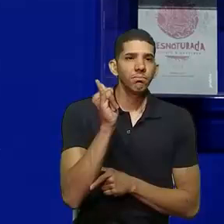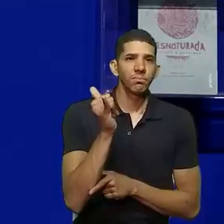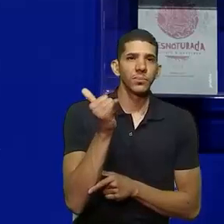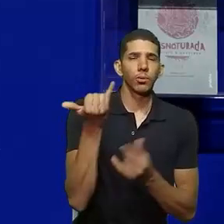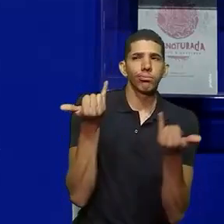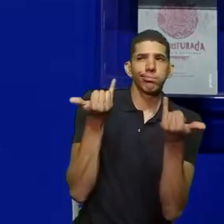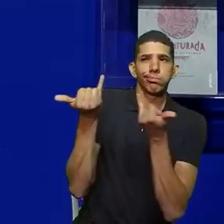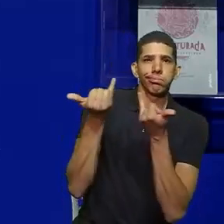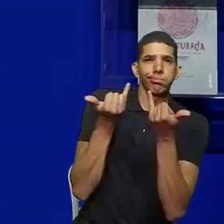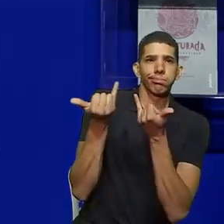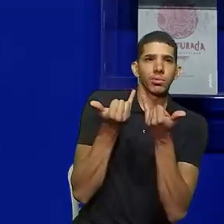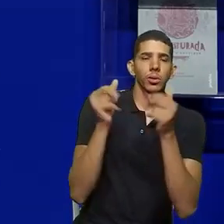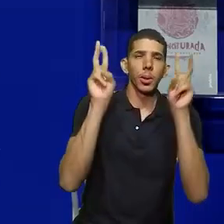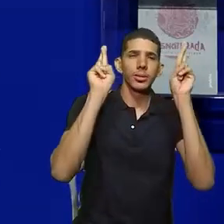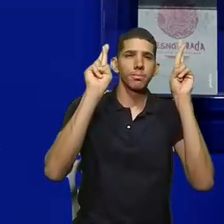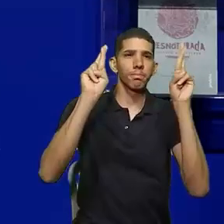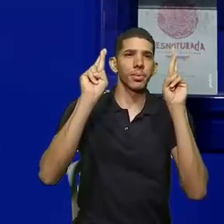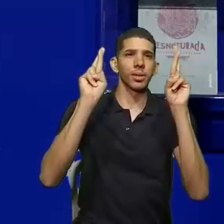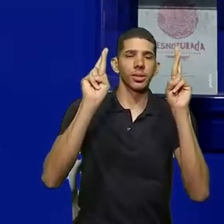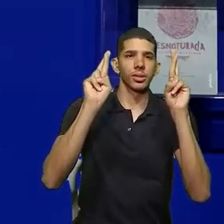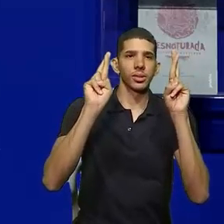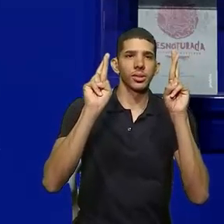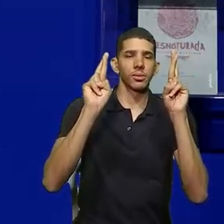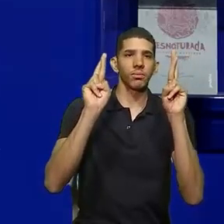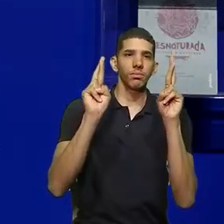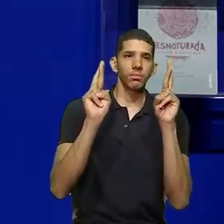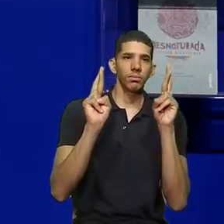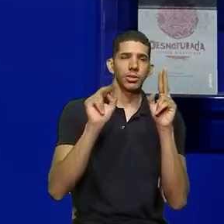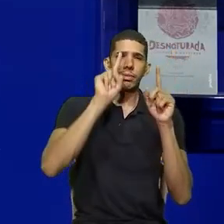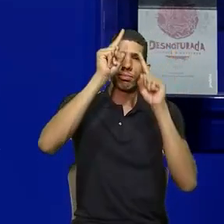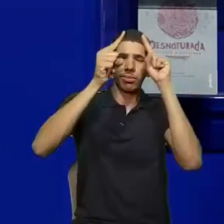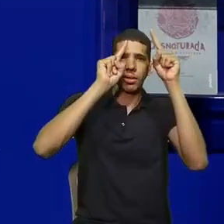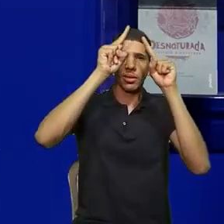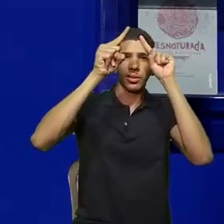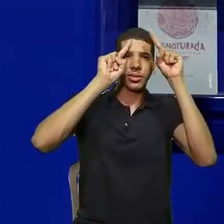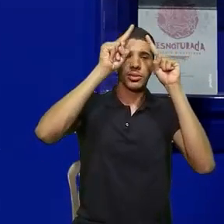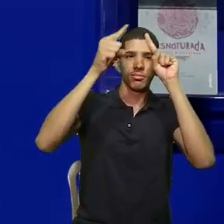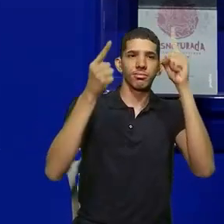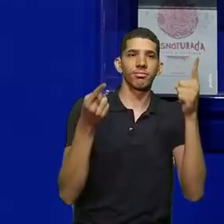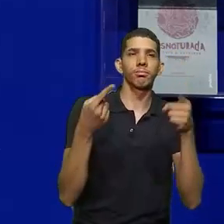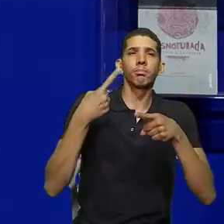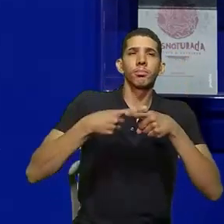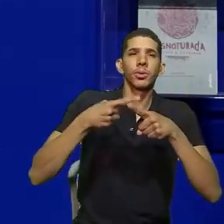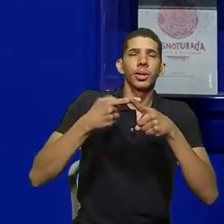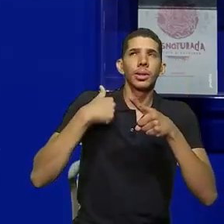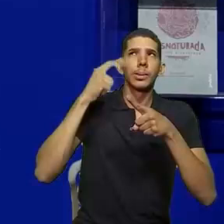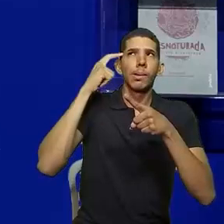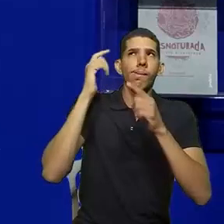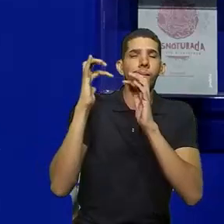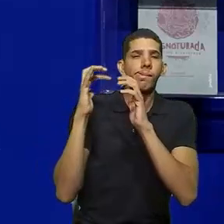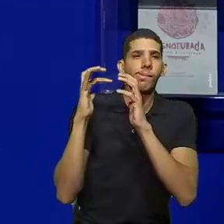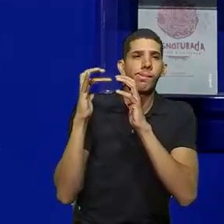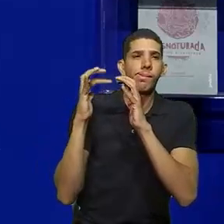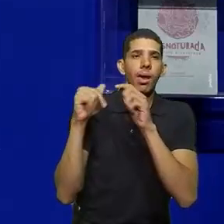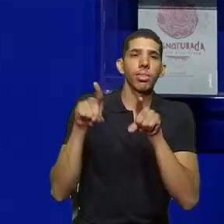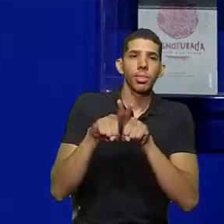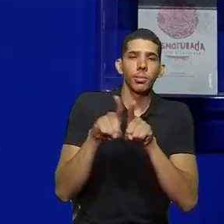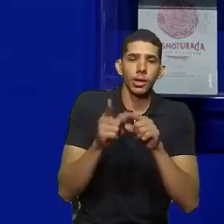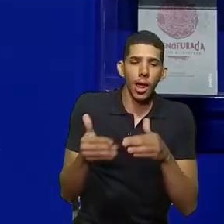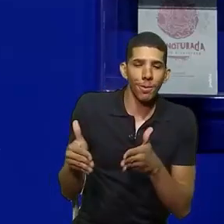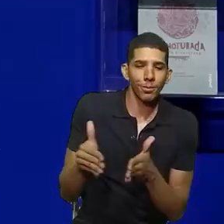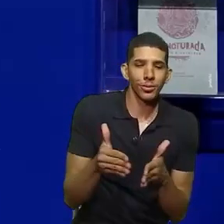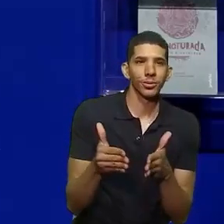termos de esperança, em termos de inventar, porque a memória também passa por esse caminho